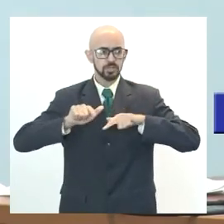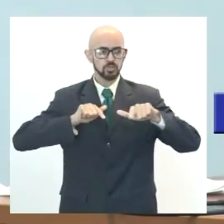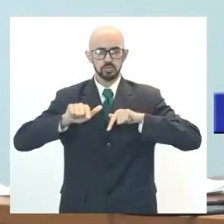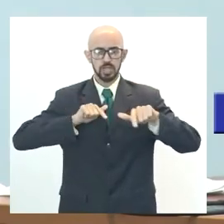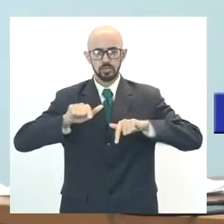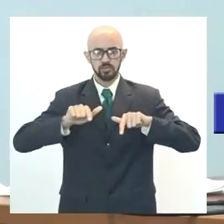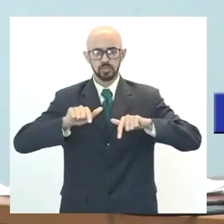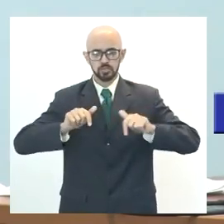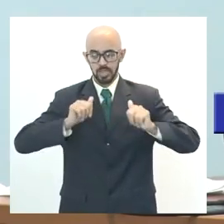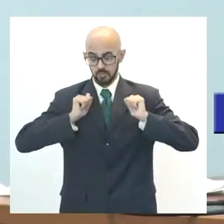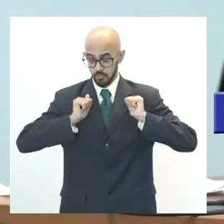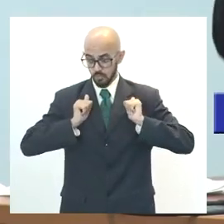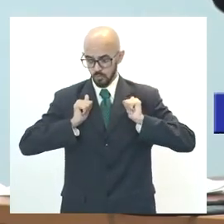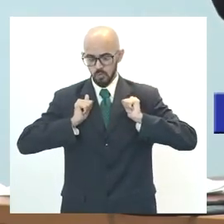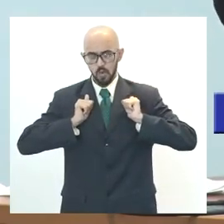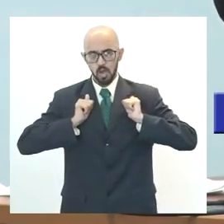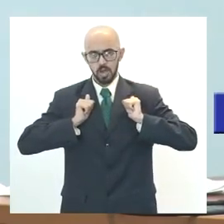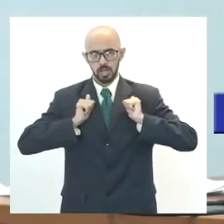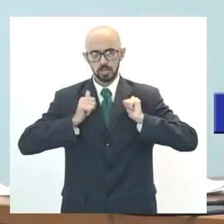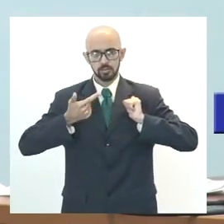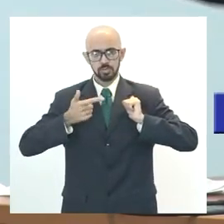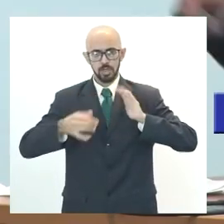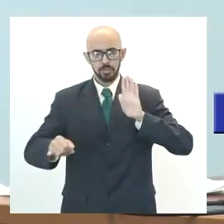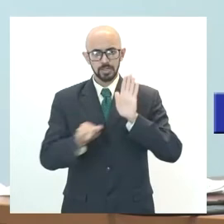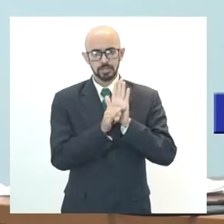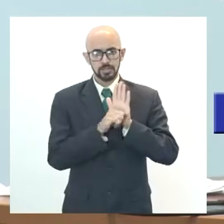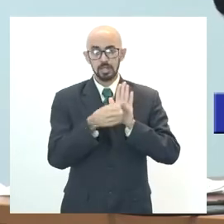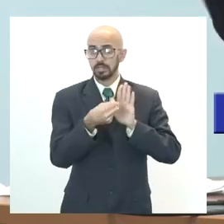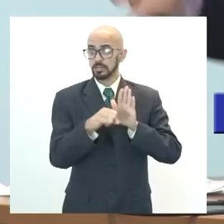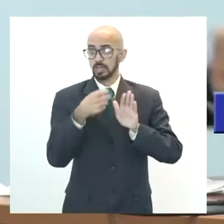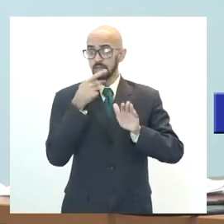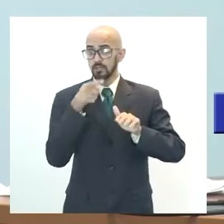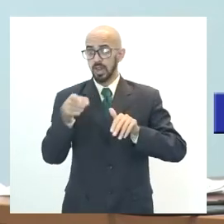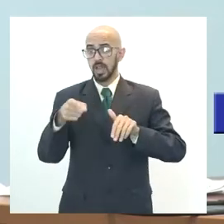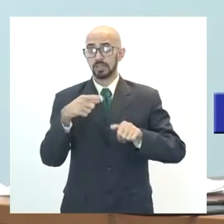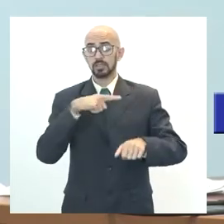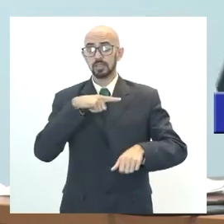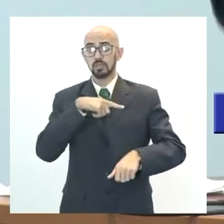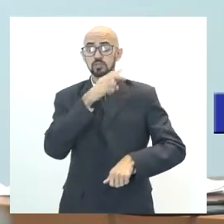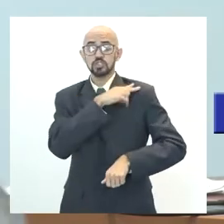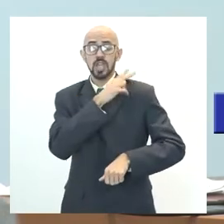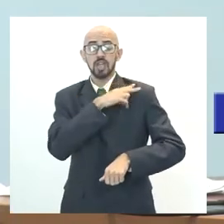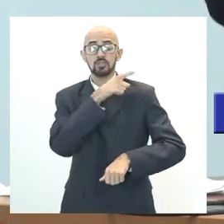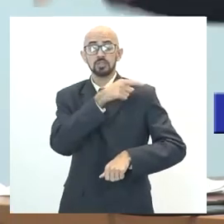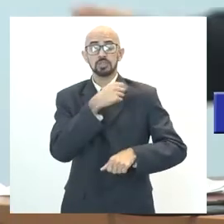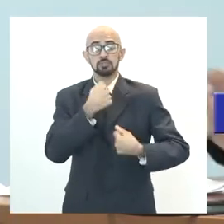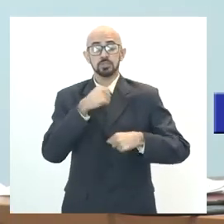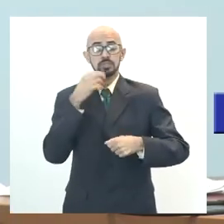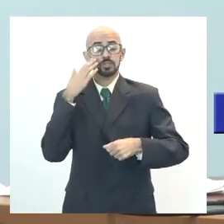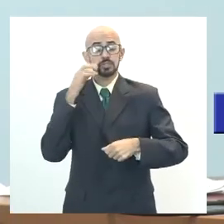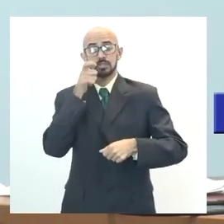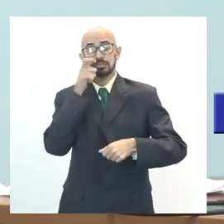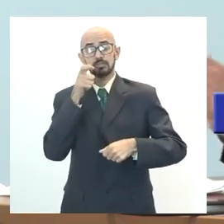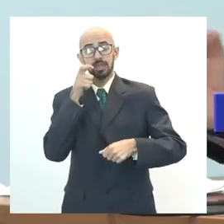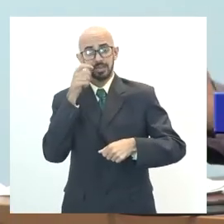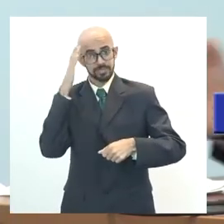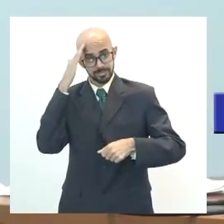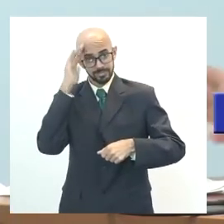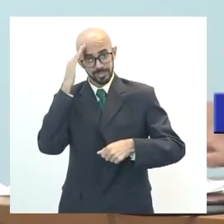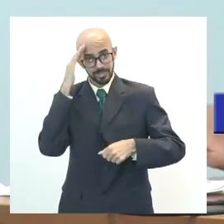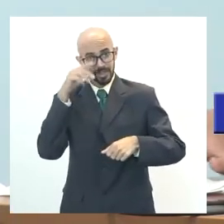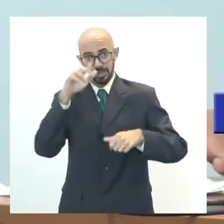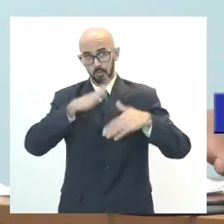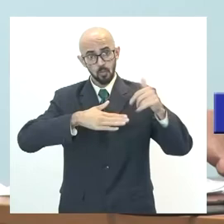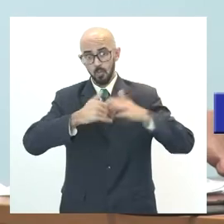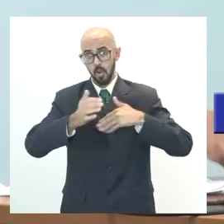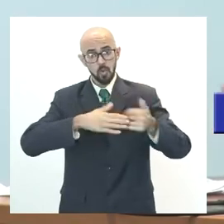em pessoal sem tiver um chefe dizendo quem eu tenho que atender no hospital na escola no IBGE na Receita